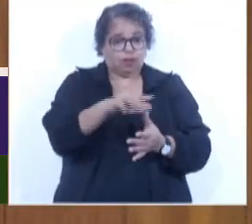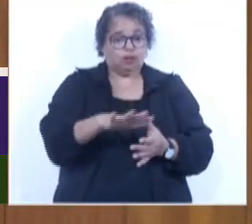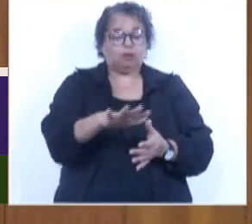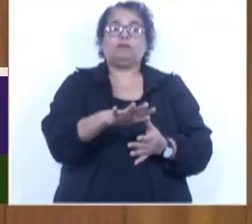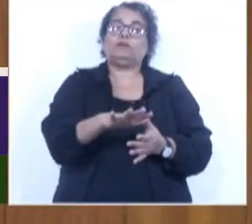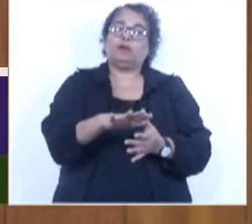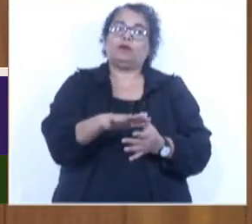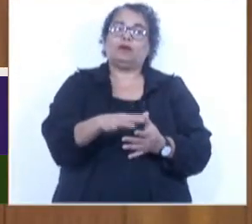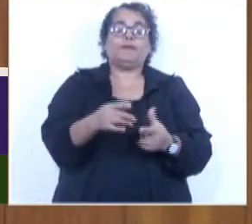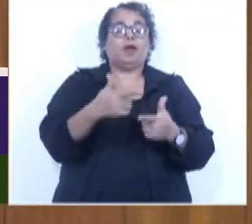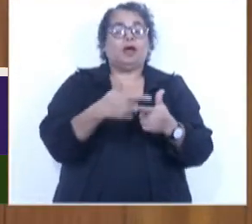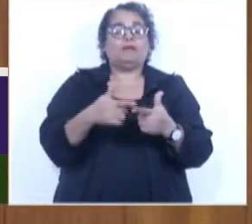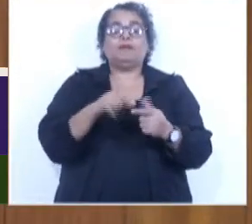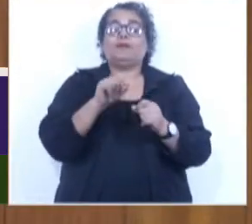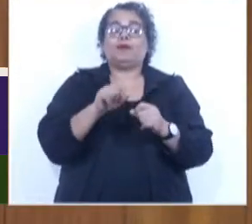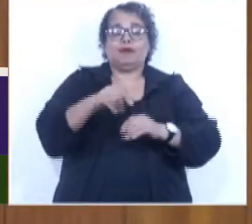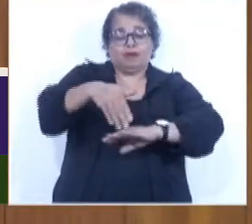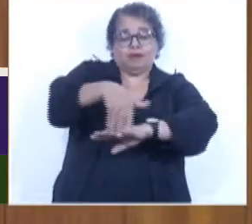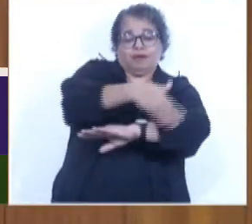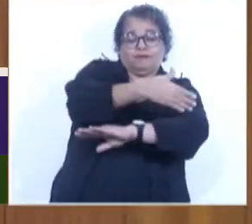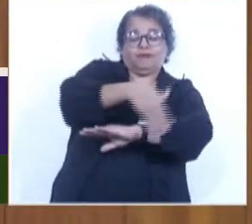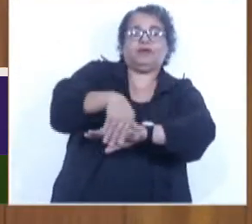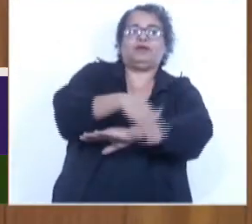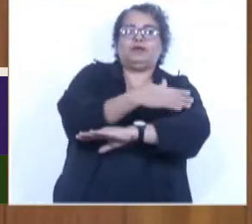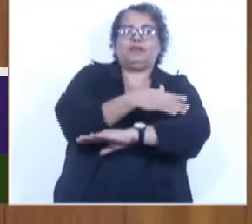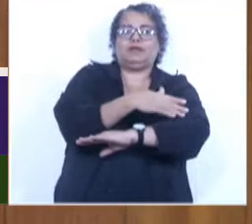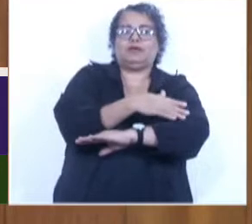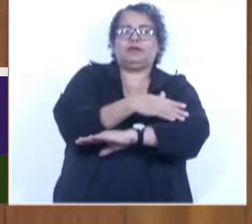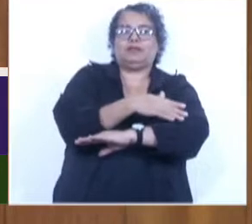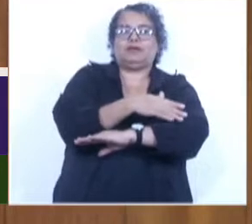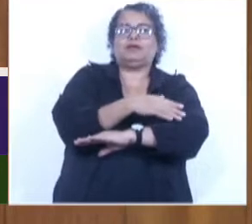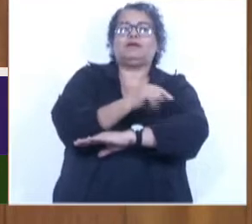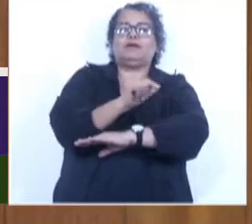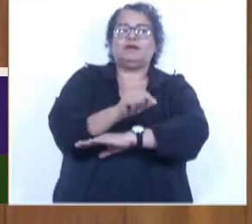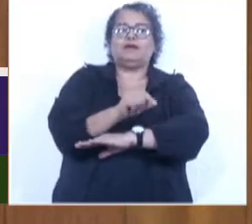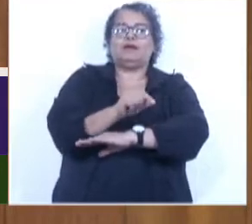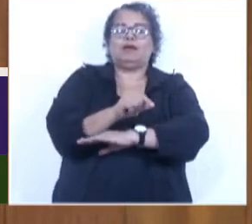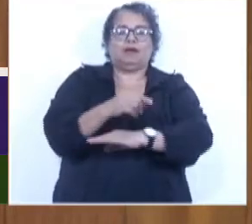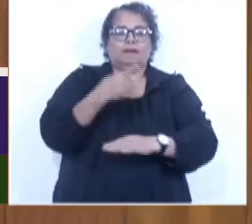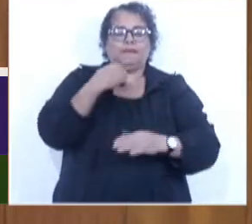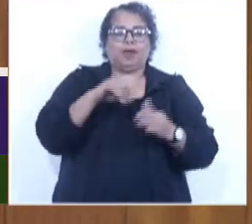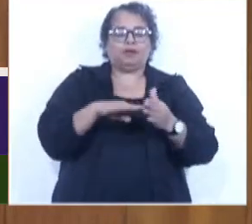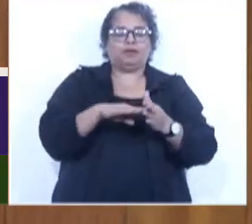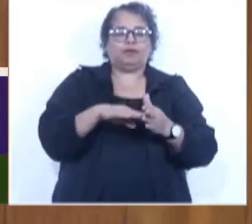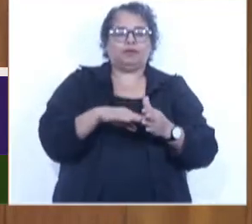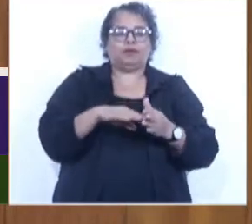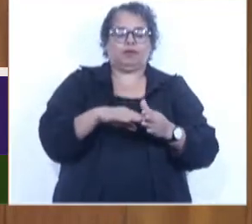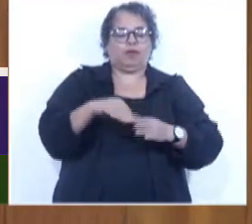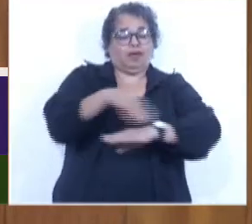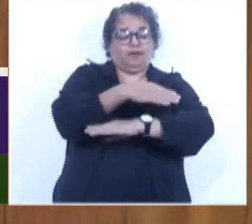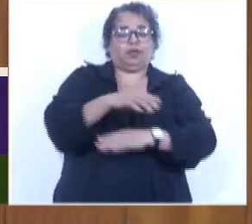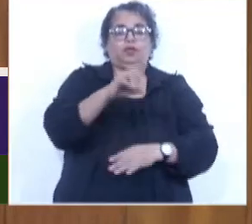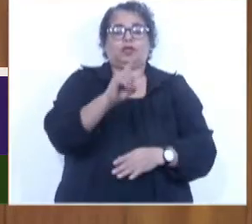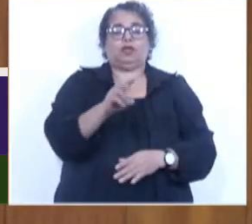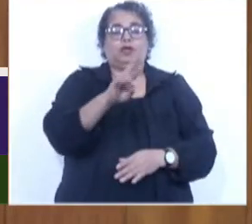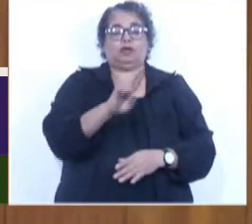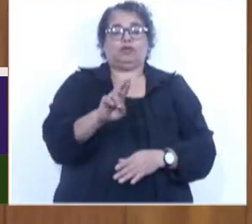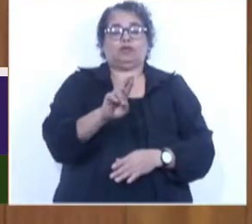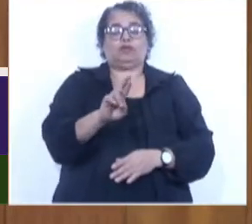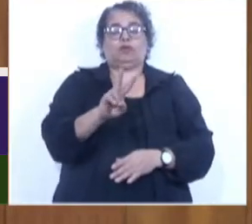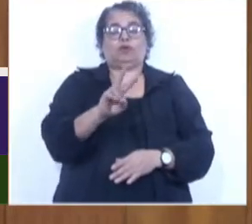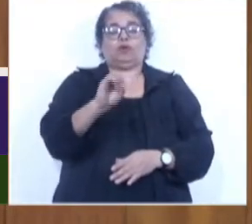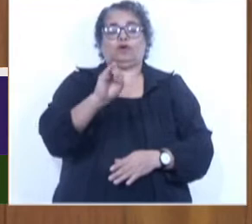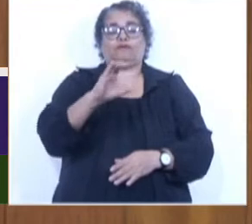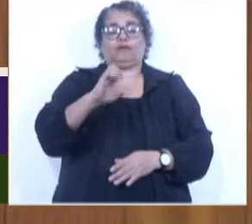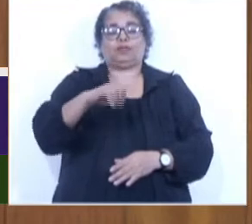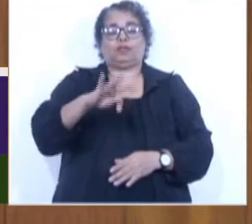O problema é que aquela Avenida Avenida que dá acesso ao aeroporto Avenida Doutor Vicente Sales Guimarães no Alto